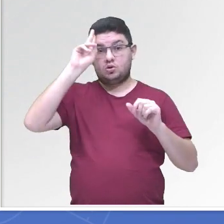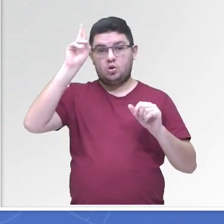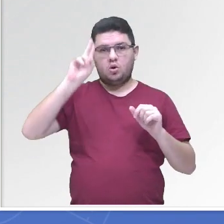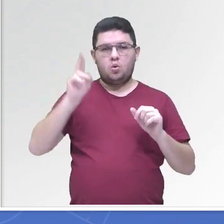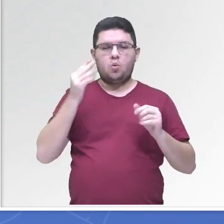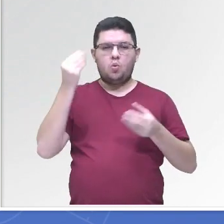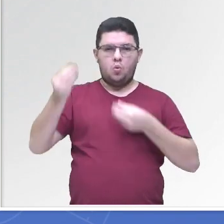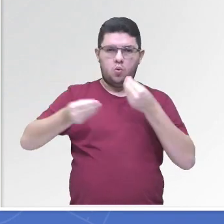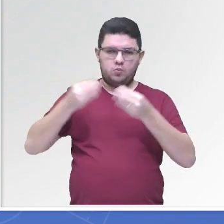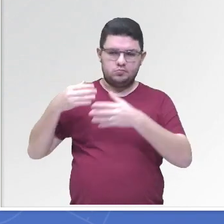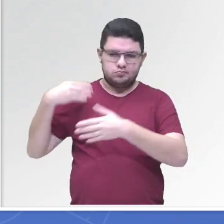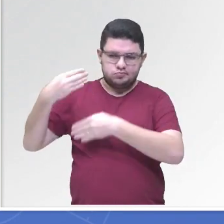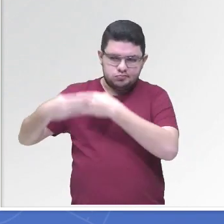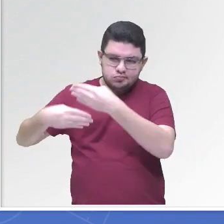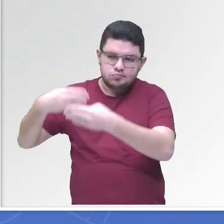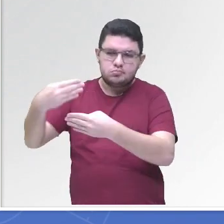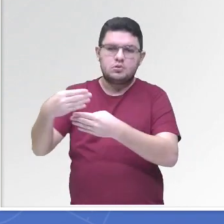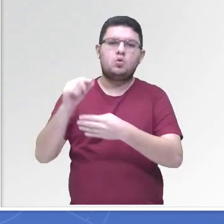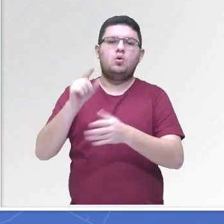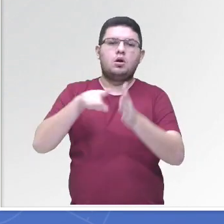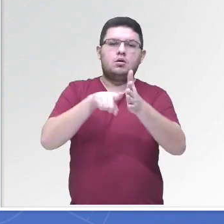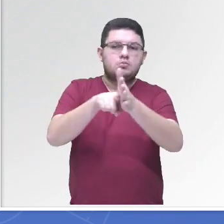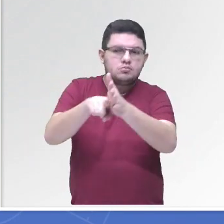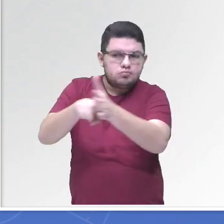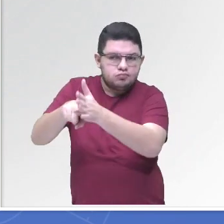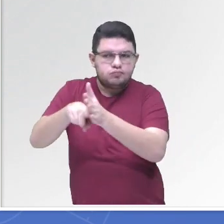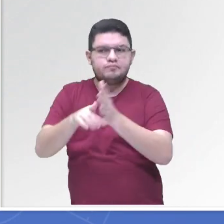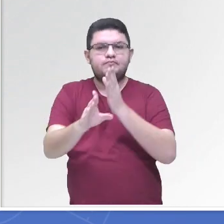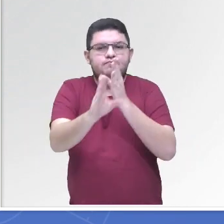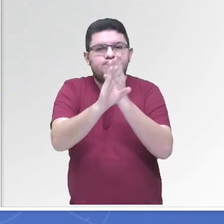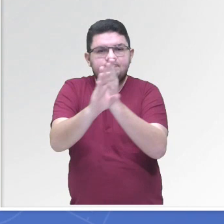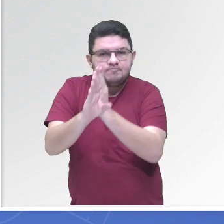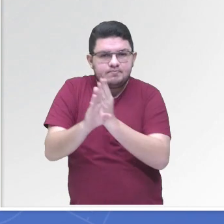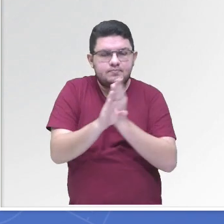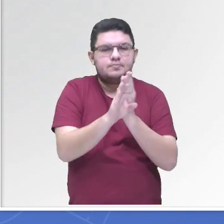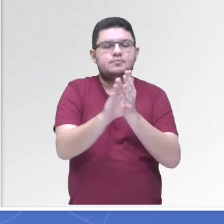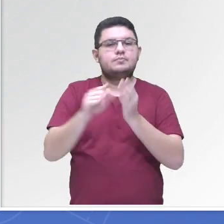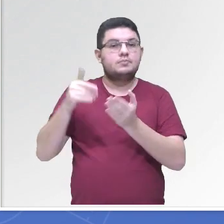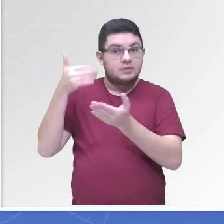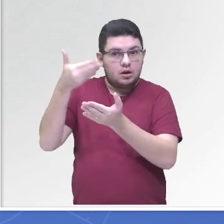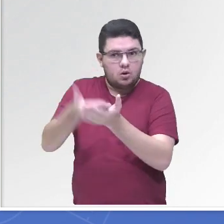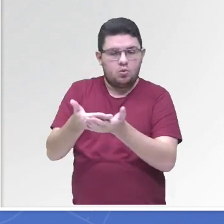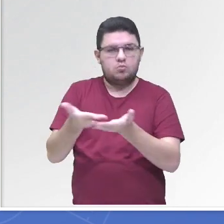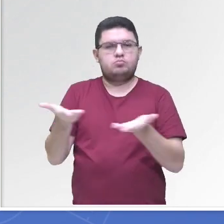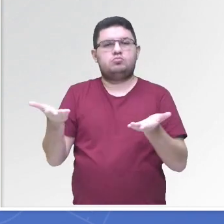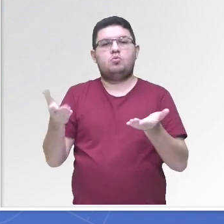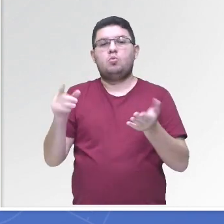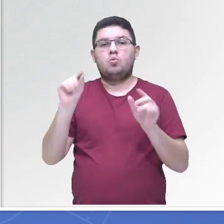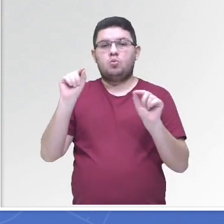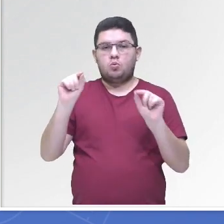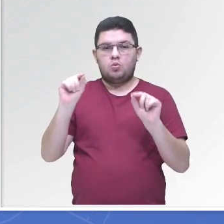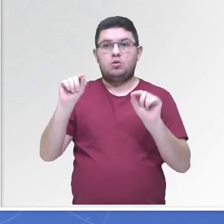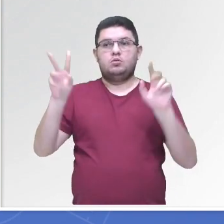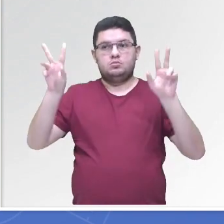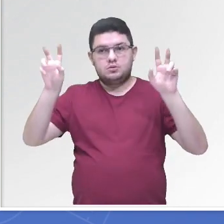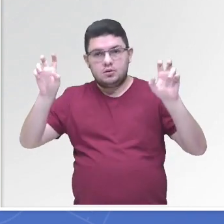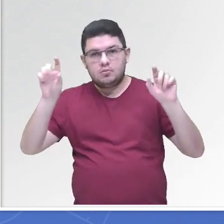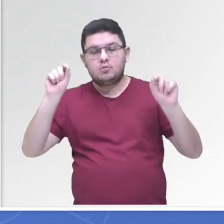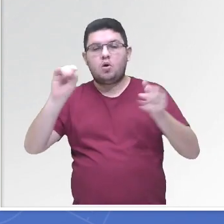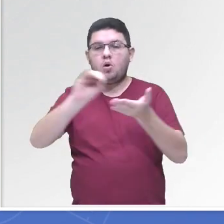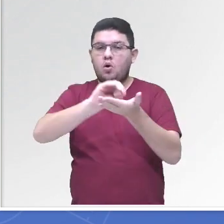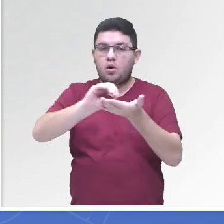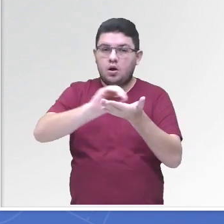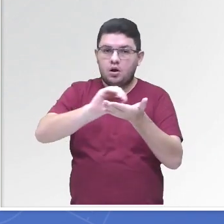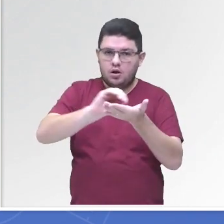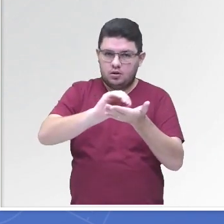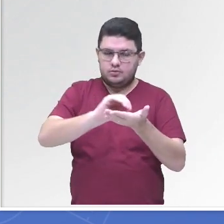dessa evolução das descobertas, até, no caso dos compostos orgânicos especificamente, até a gente